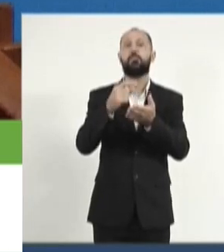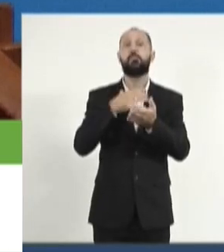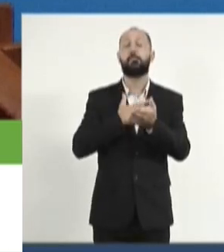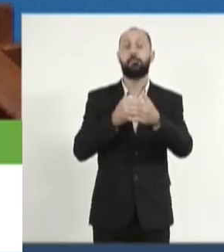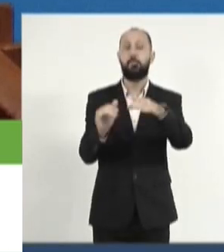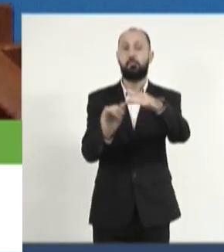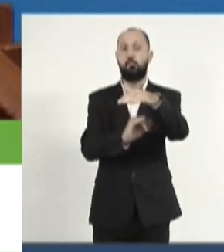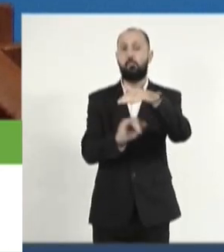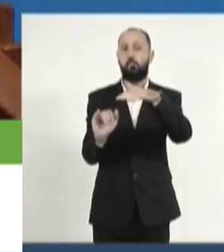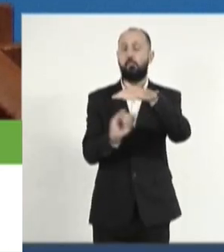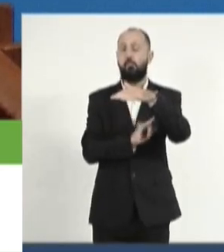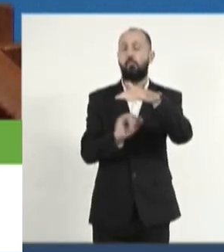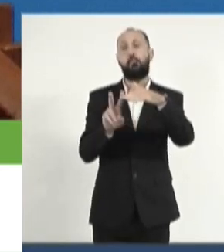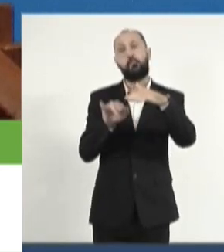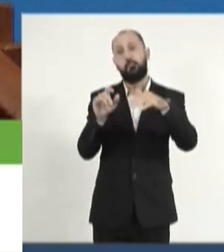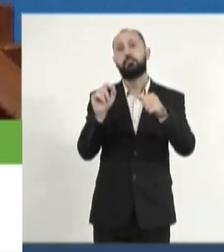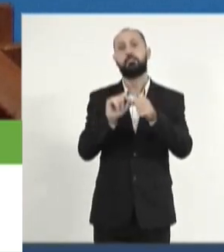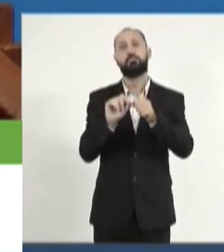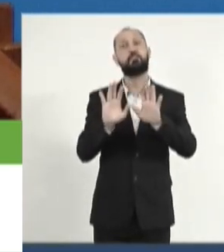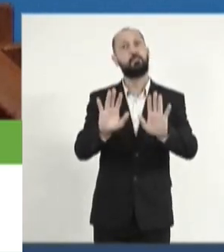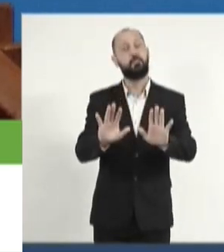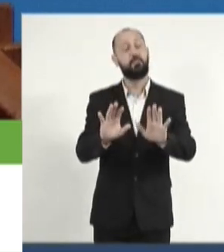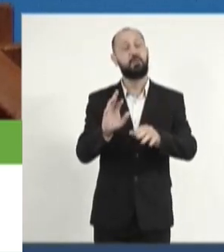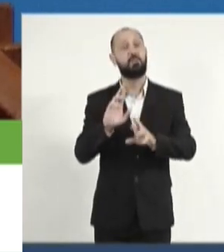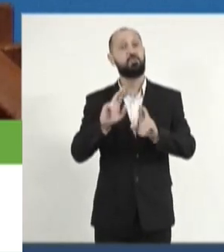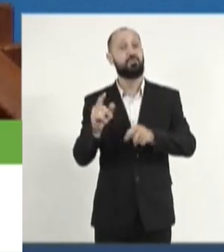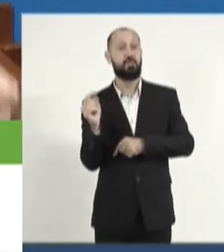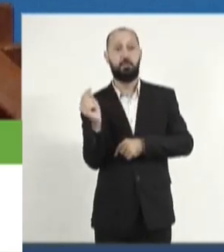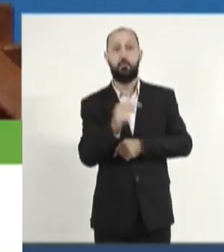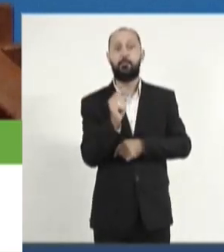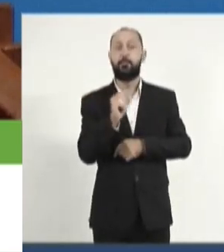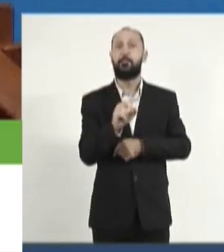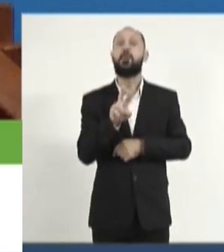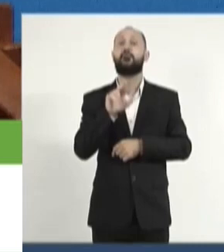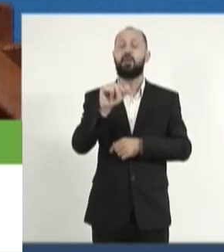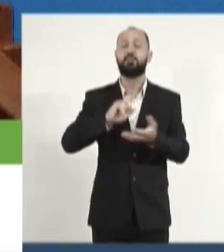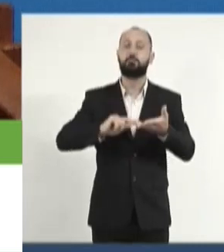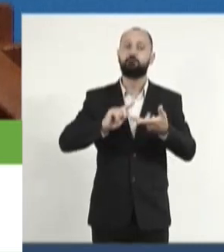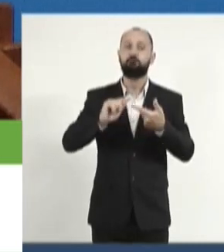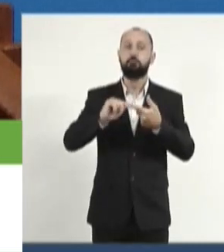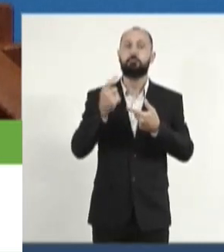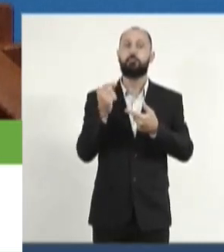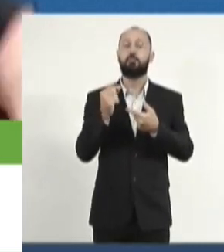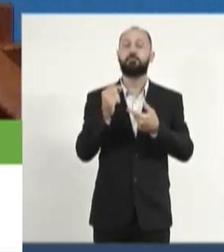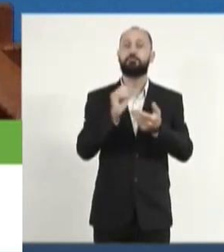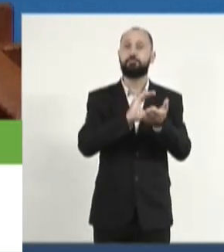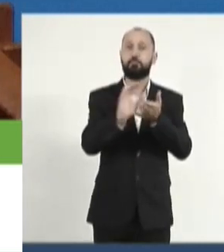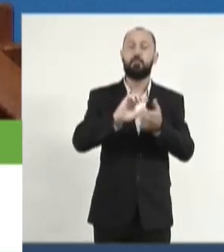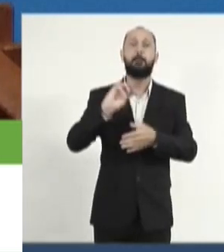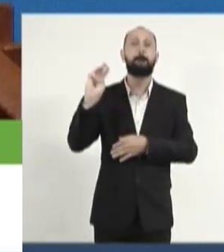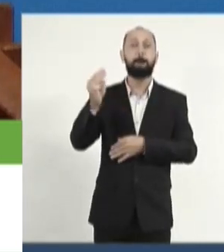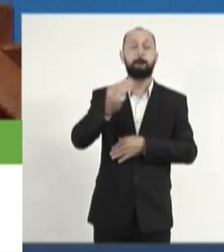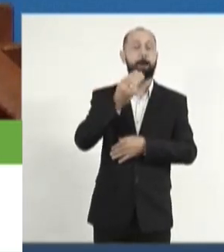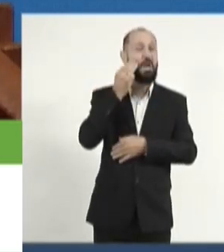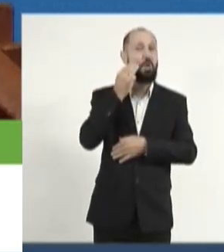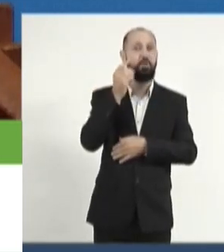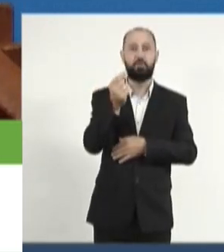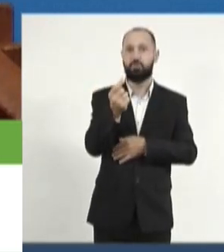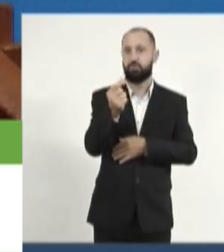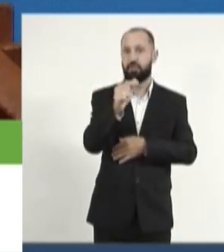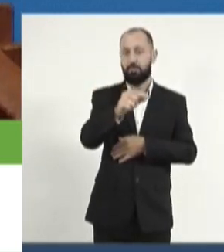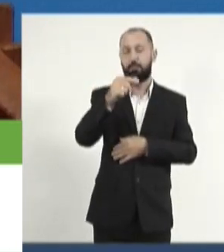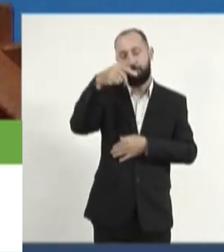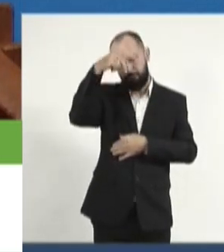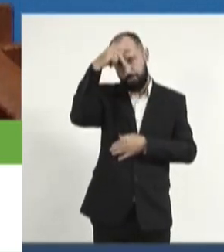que eu sei que vão executar, diferentemente dele, que várias vezes eu mandei mais de milhões de recursos para